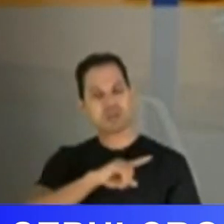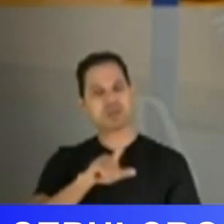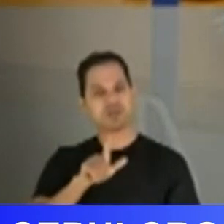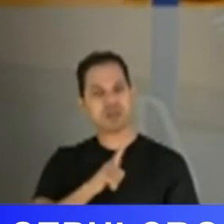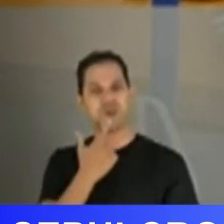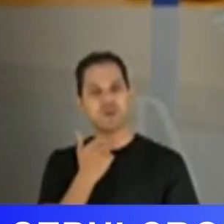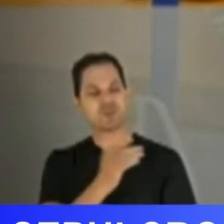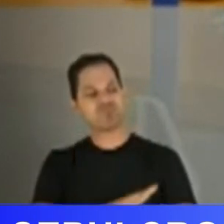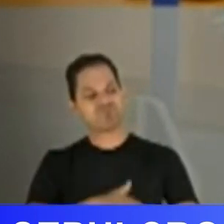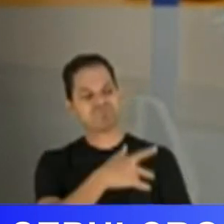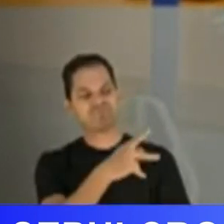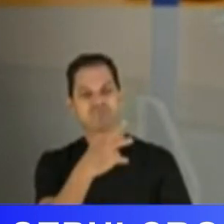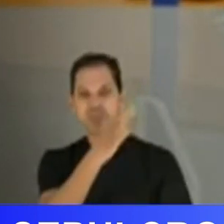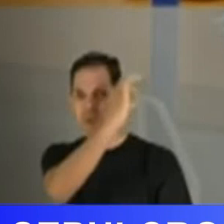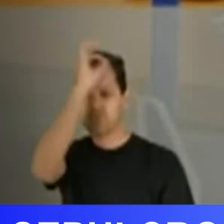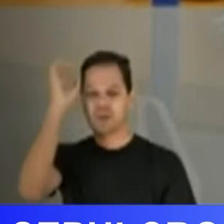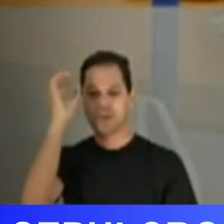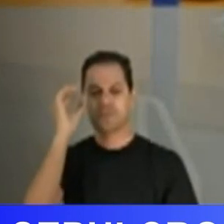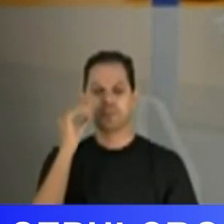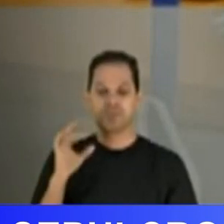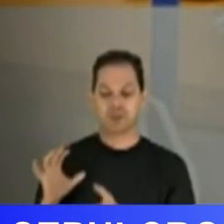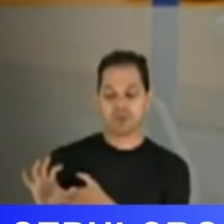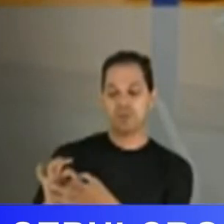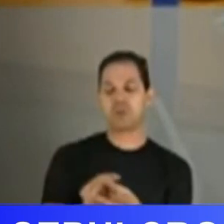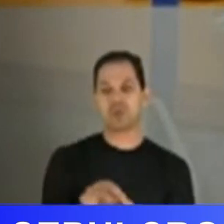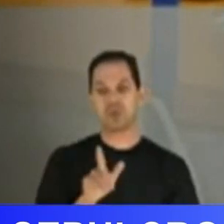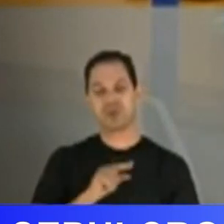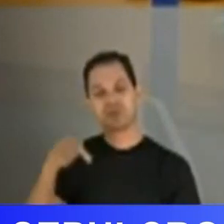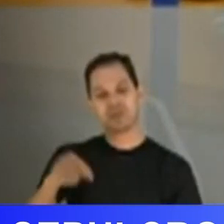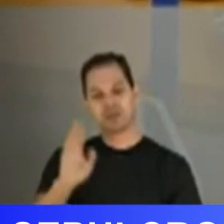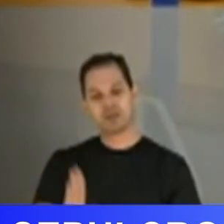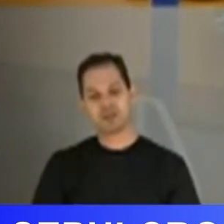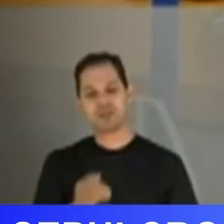sangue dos inocentes. É este o cenário que a gente está vivenciando hoje no Brasil.